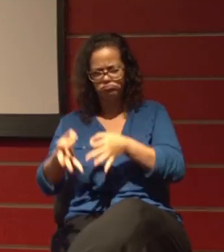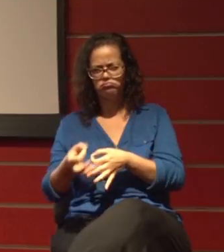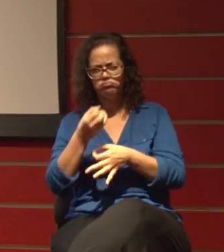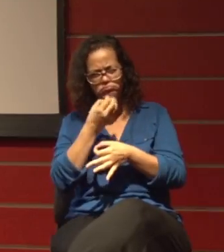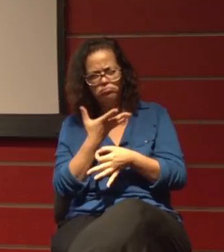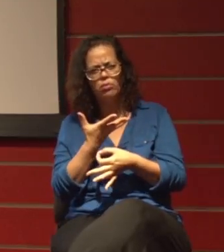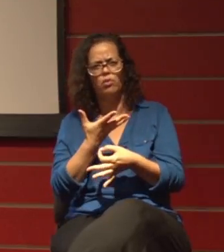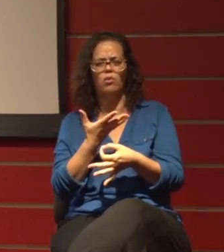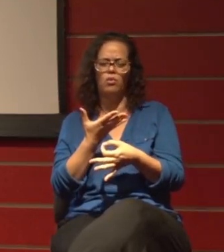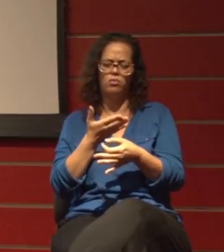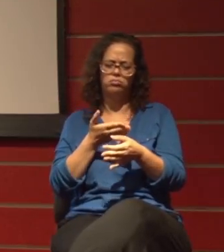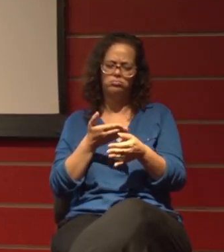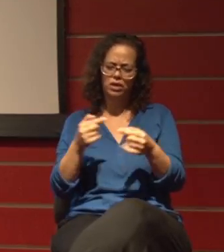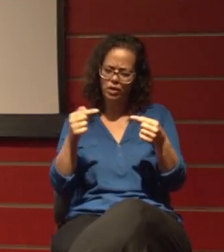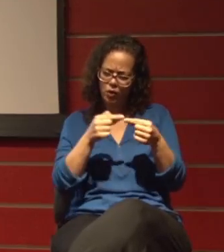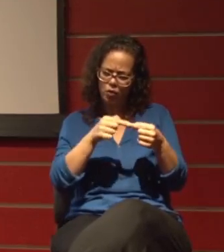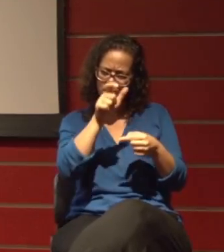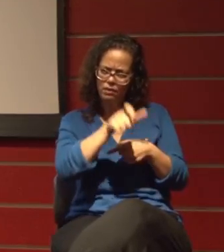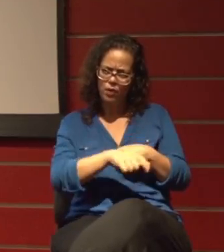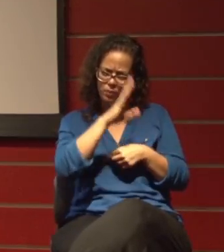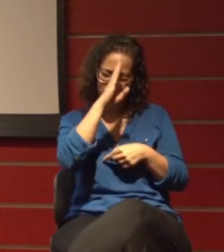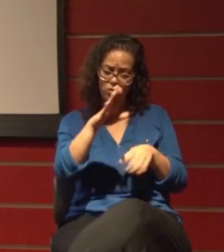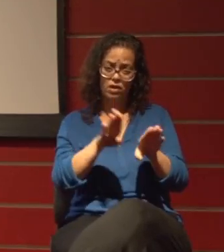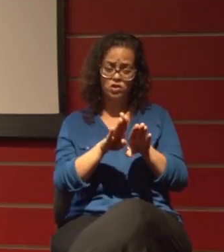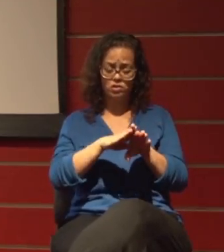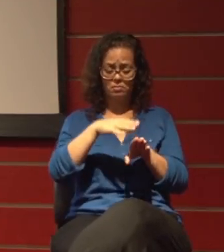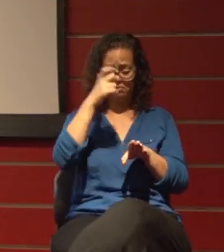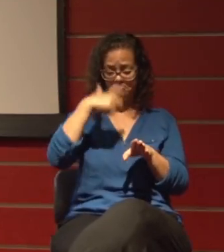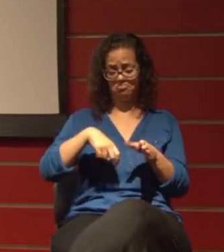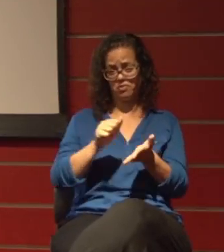digna do personagem de vocês